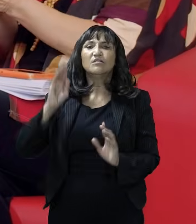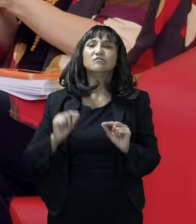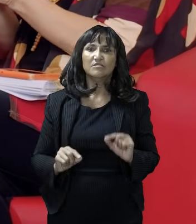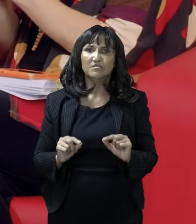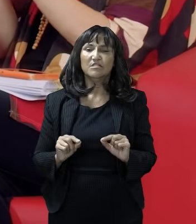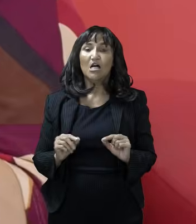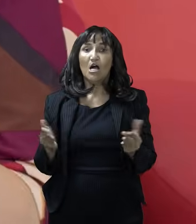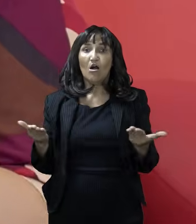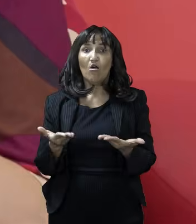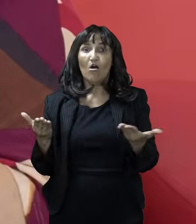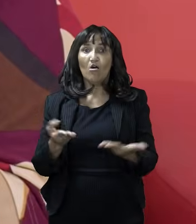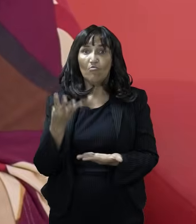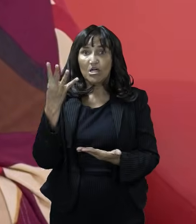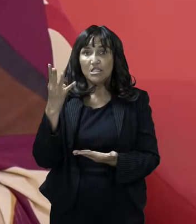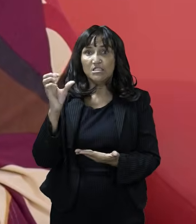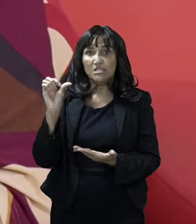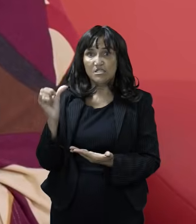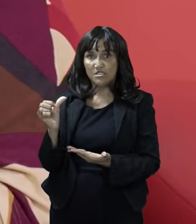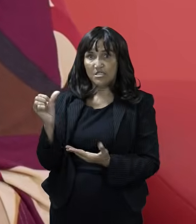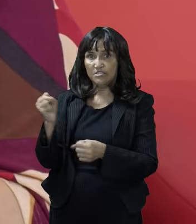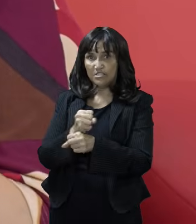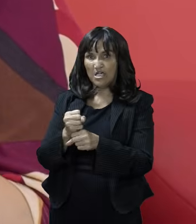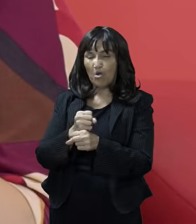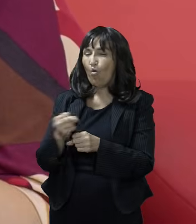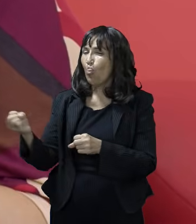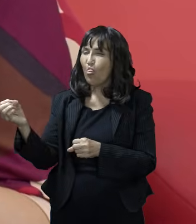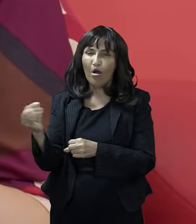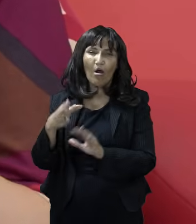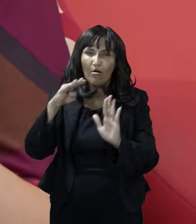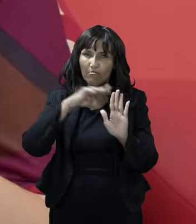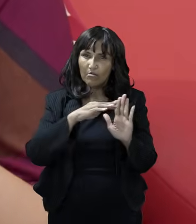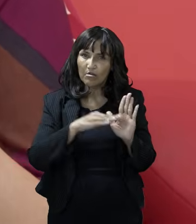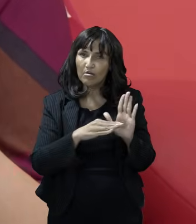46 anos, com várias pautas novas aí,